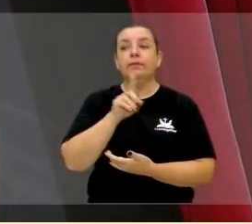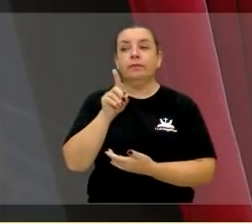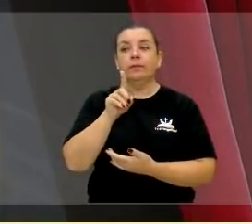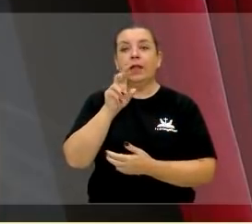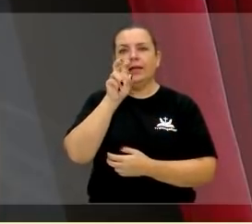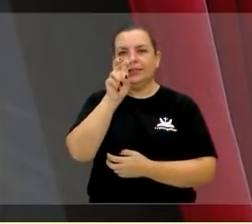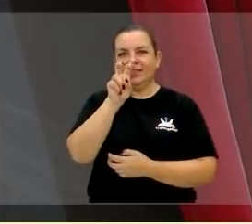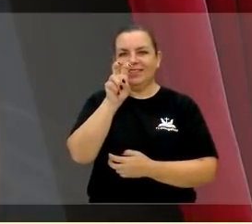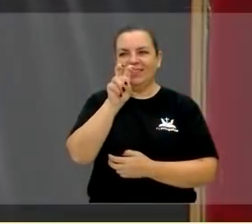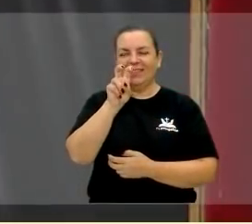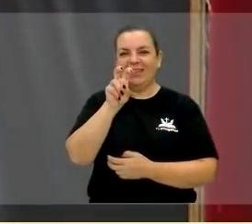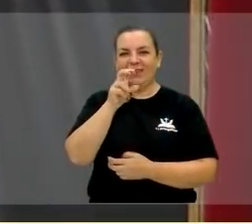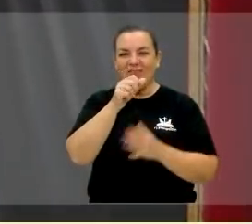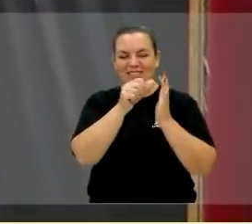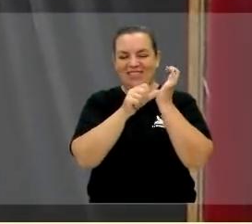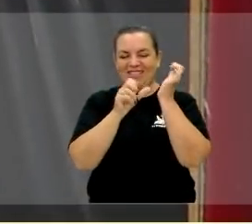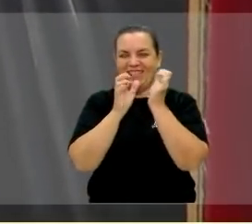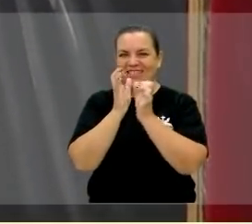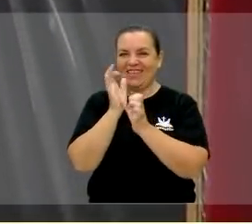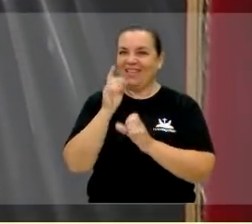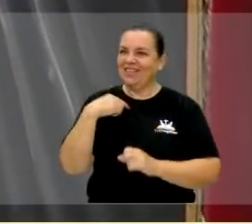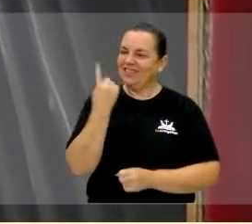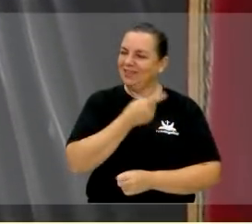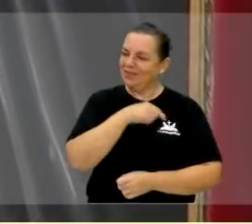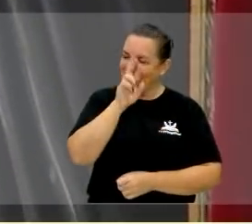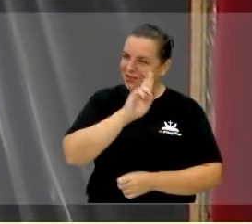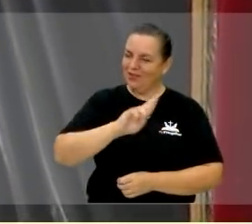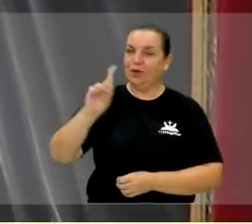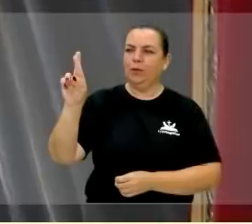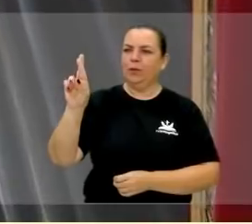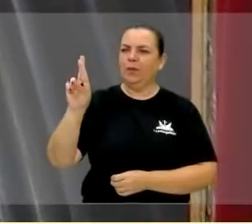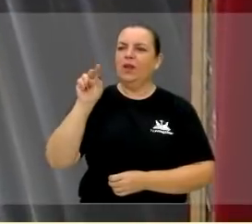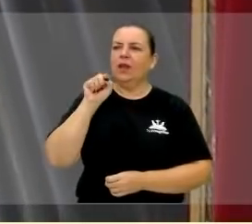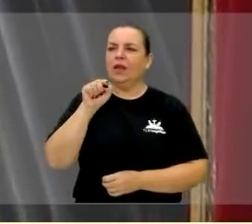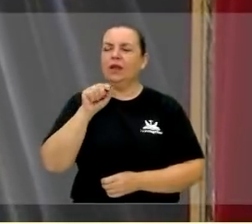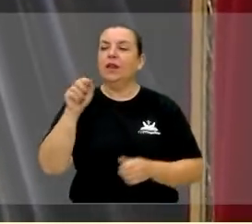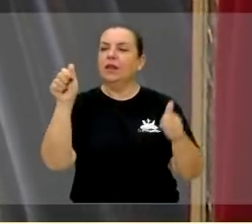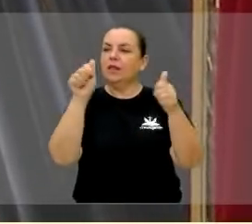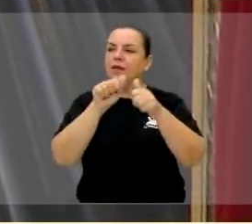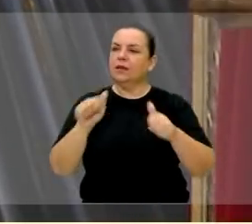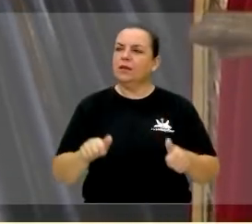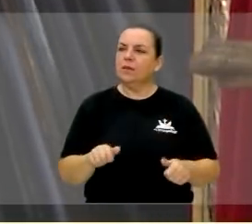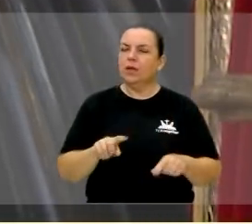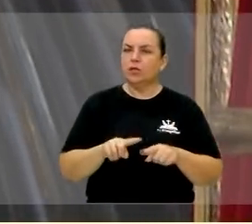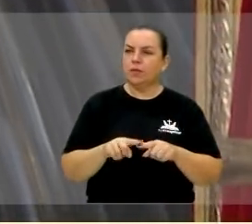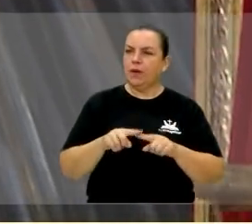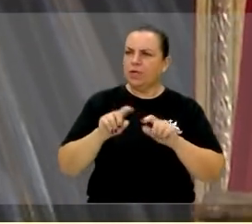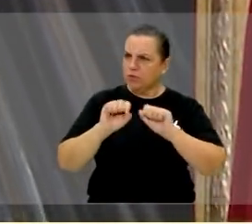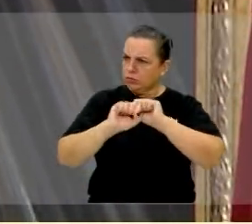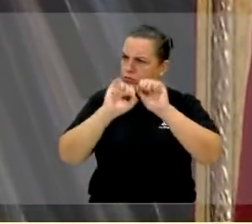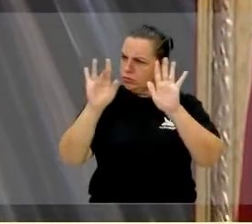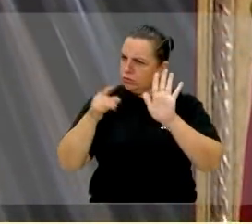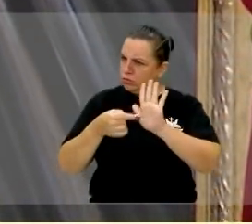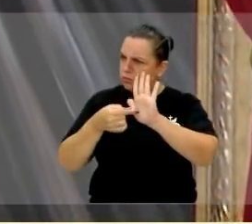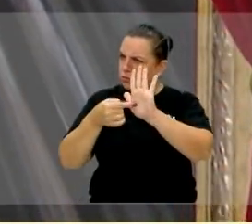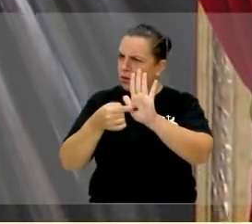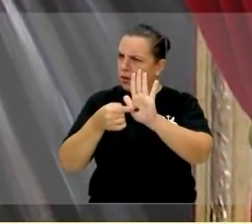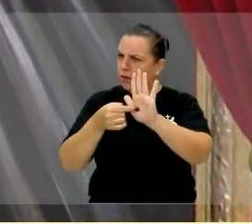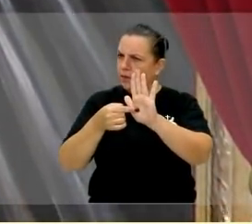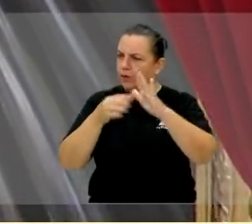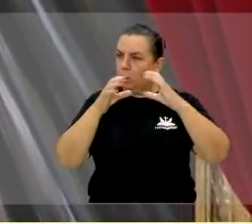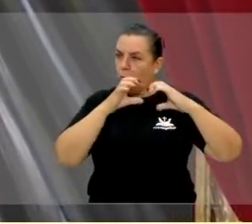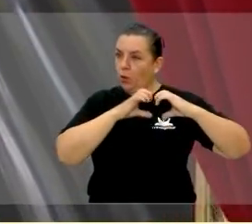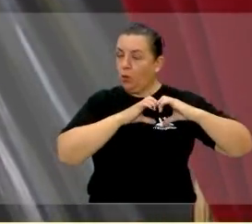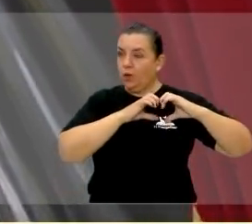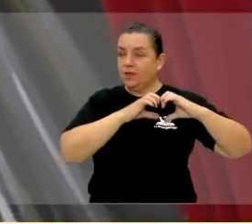cinco chagas de nosso Senhor, aqui nesse quadro mais evidenciado, o coração, a chaga